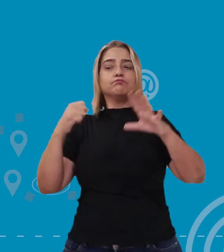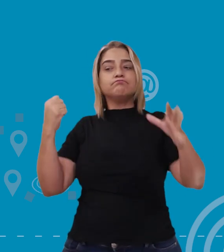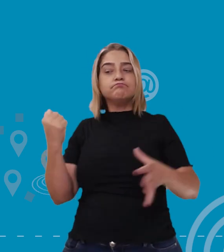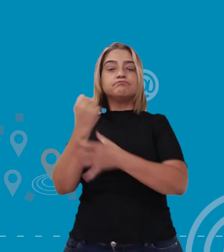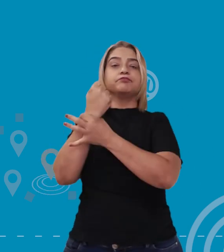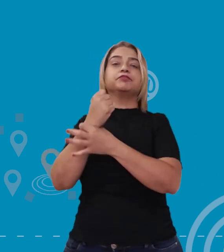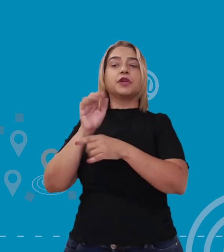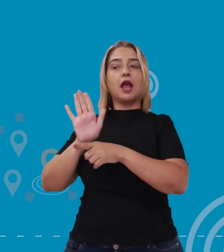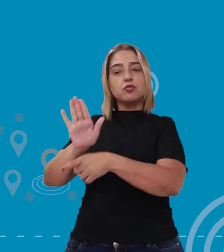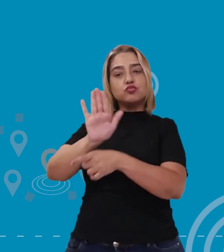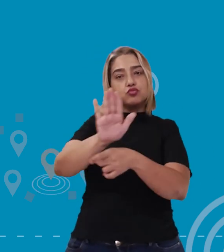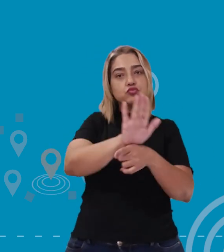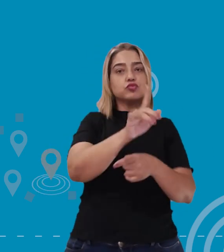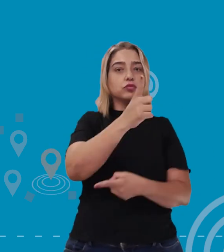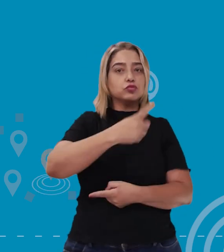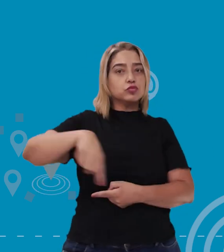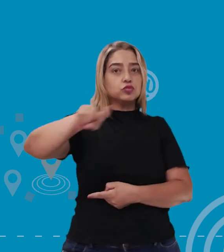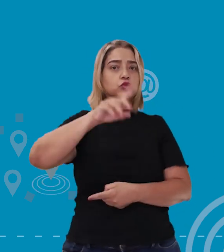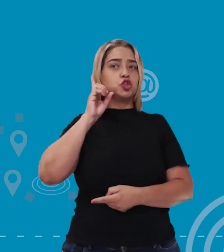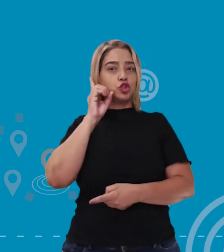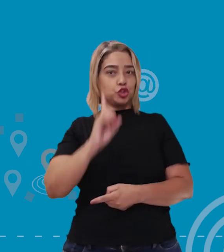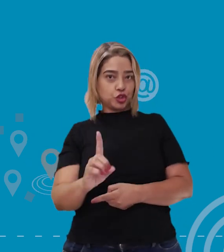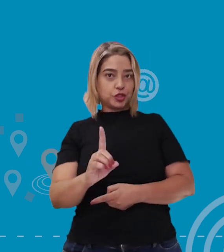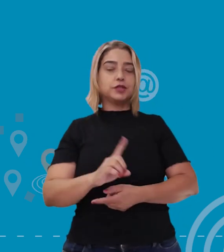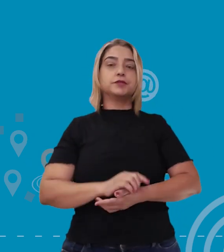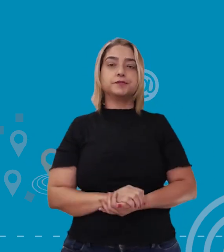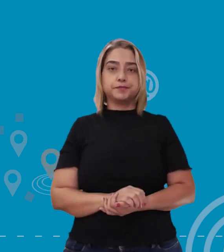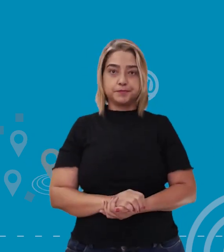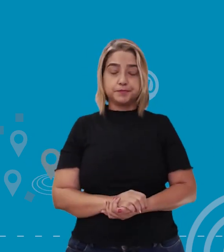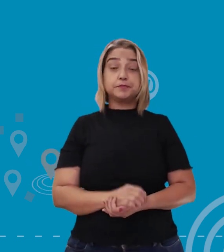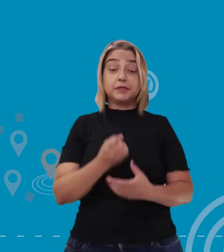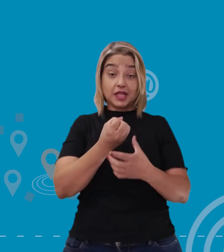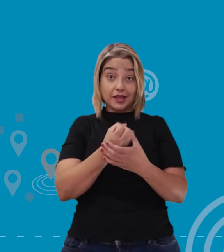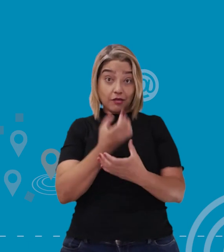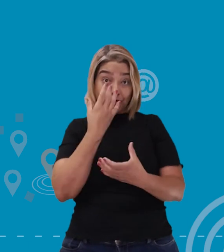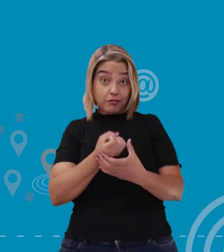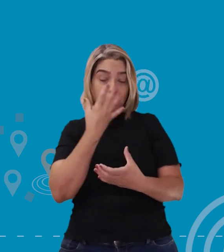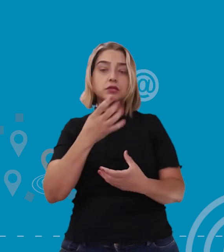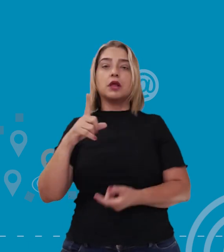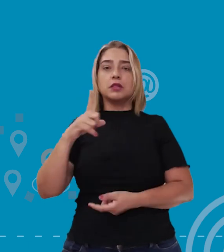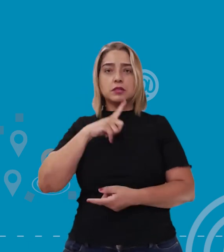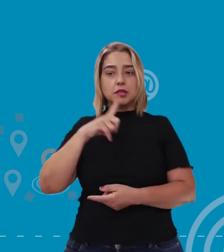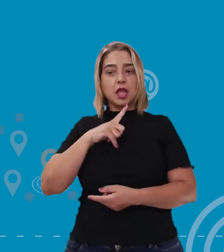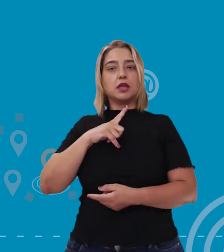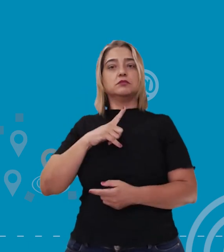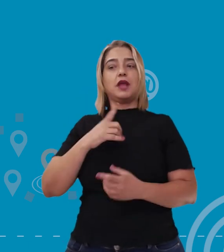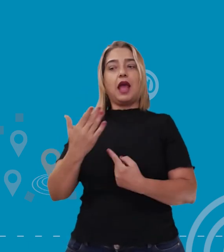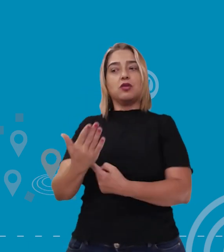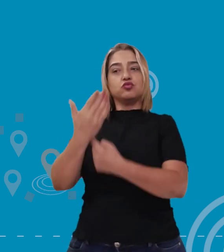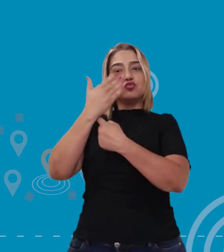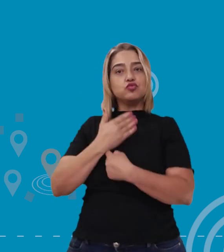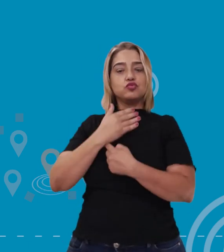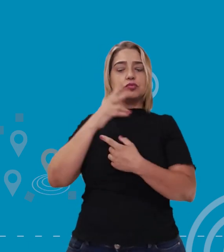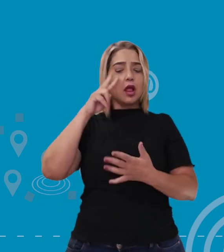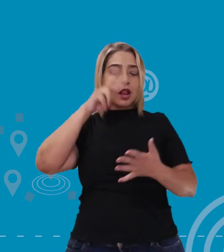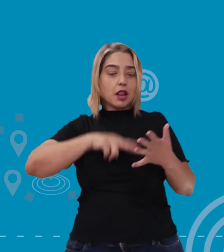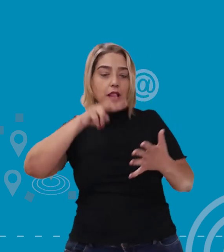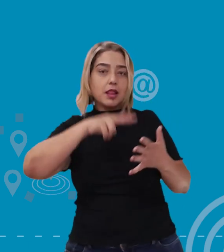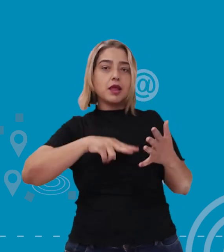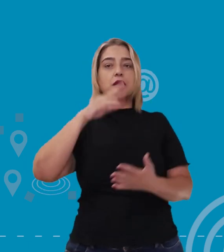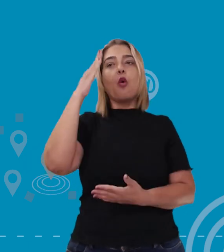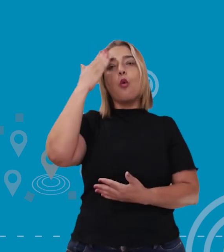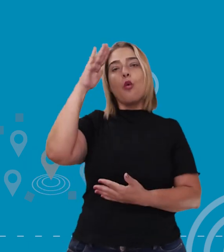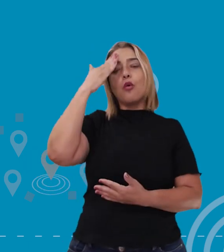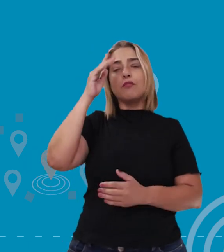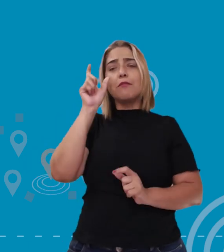e protegido. A alfabetização nos torna capazes de ler e compreender as